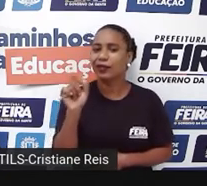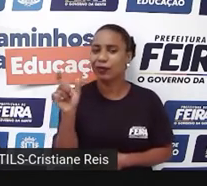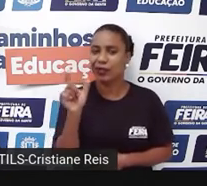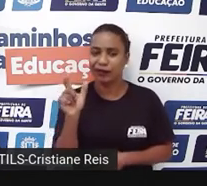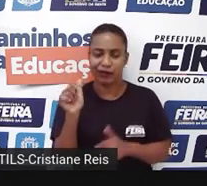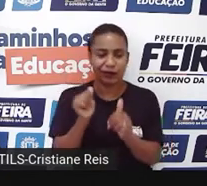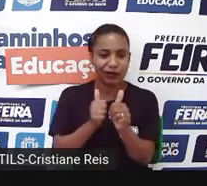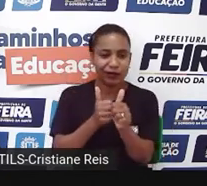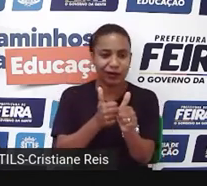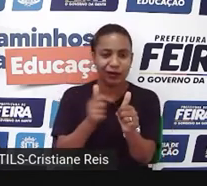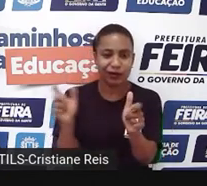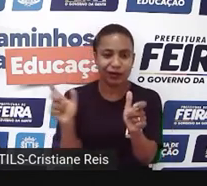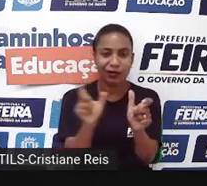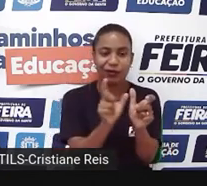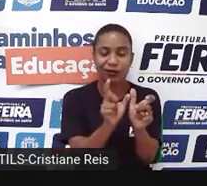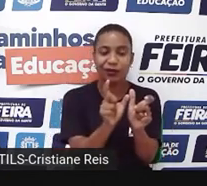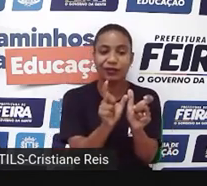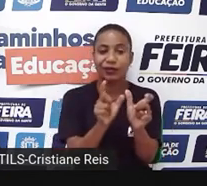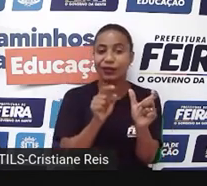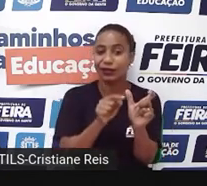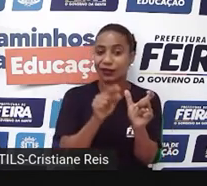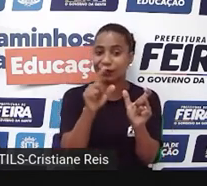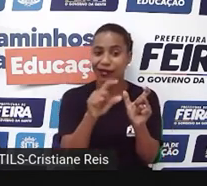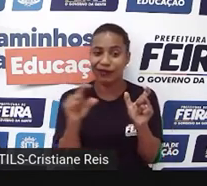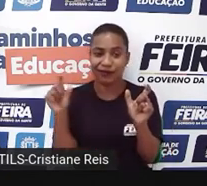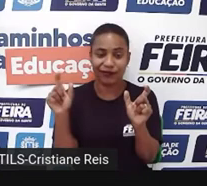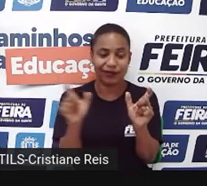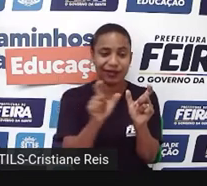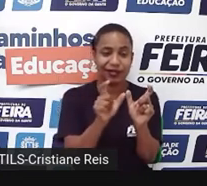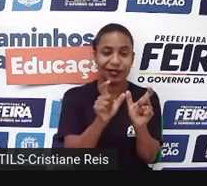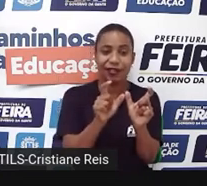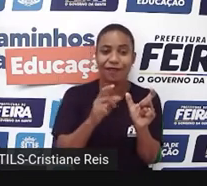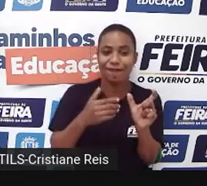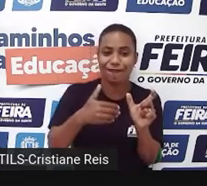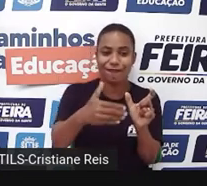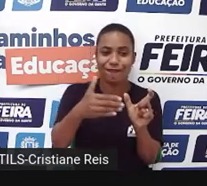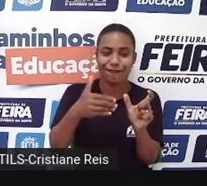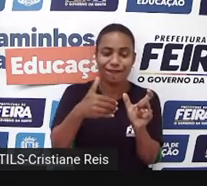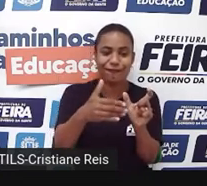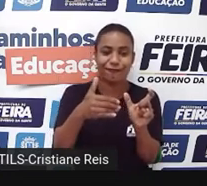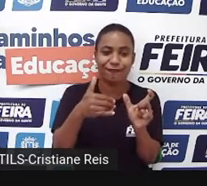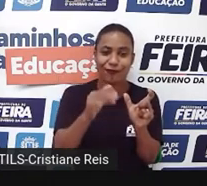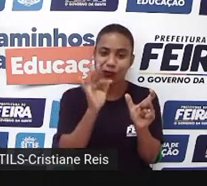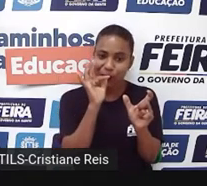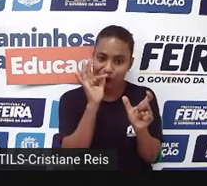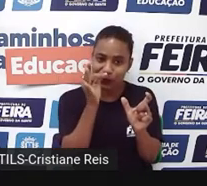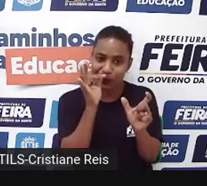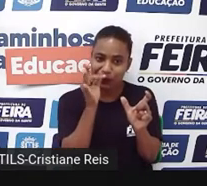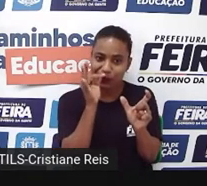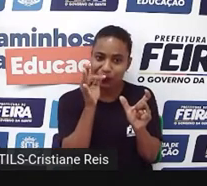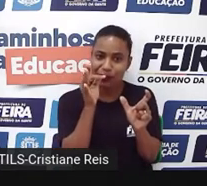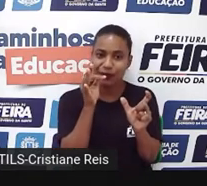aquela frase, aquela oração, ela indica uma situação que ocorrerá no futuro.